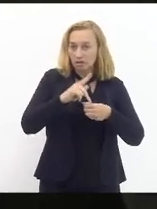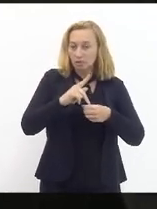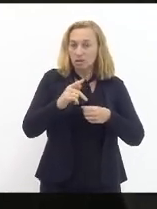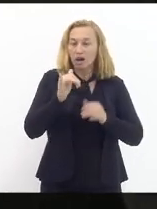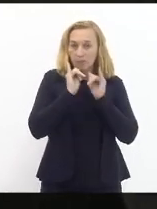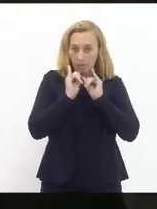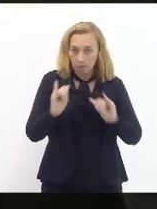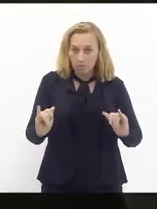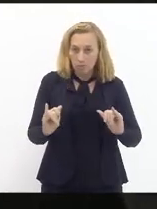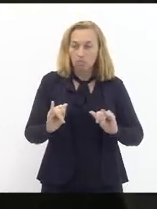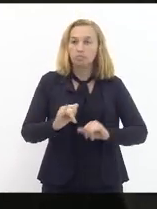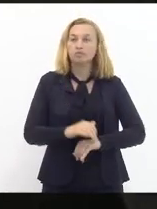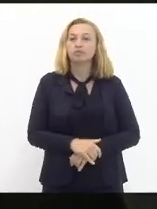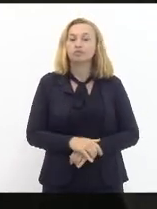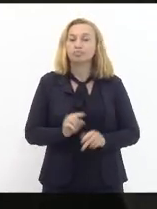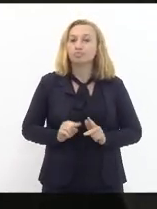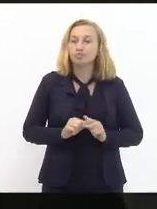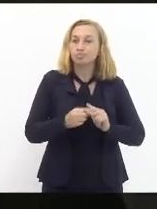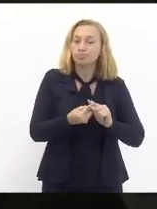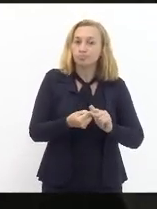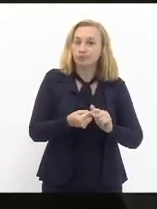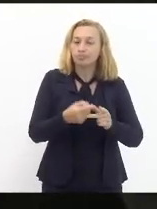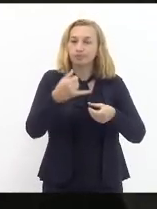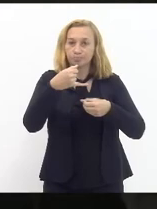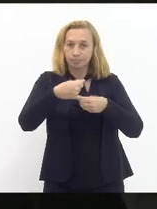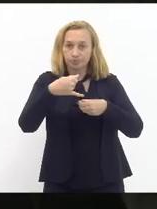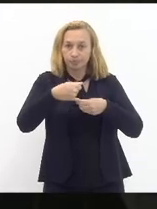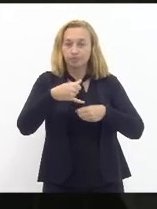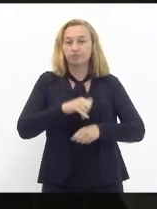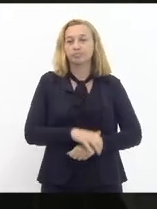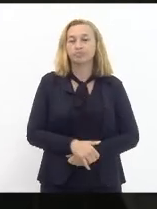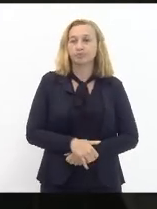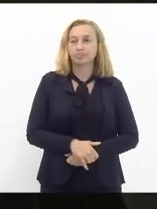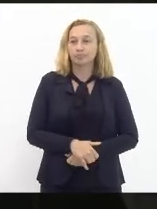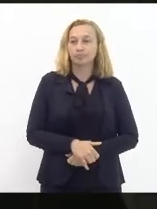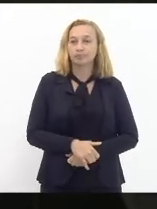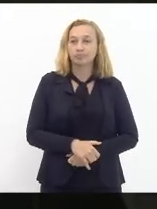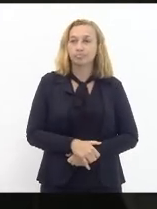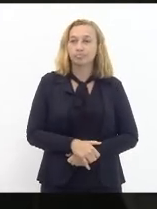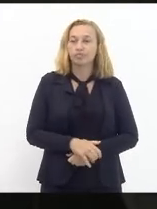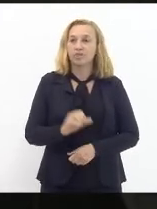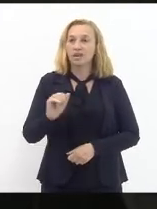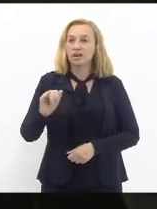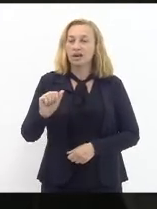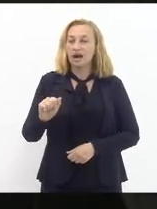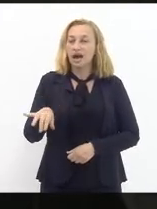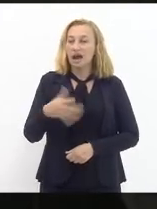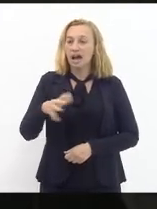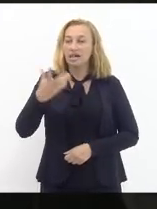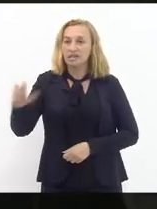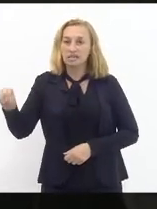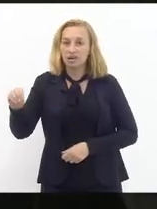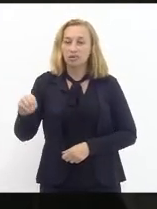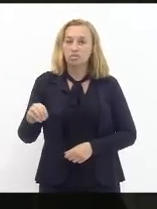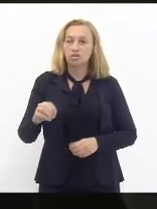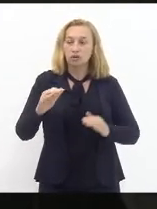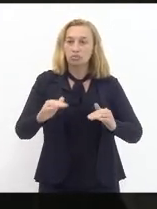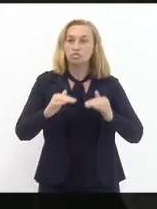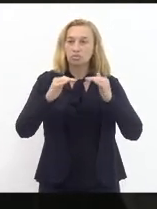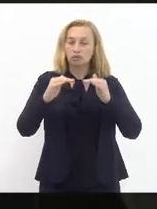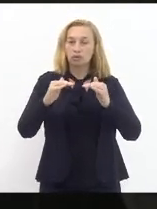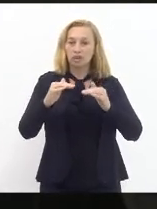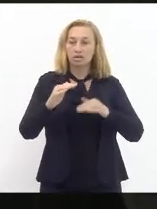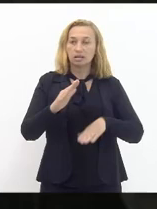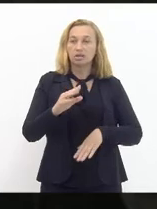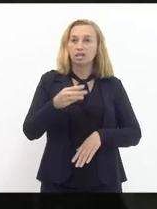anunciou o reajuste dos combustíveis. E a ação subiu para